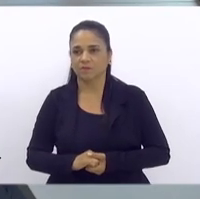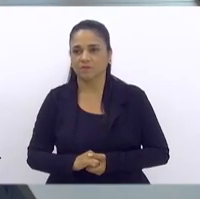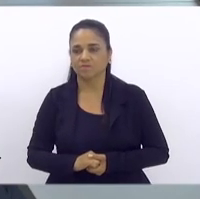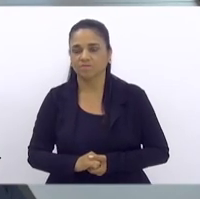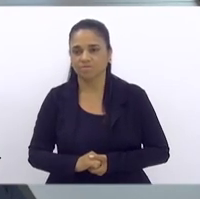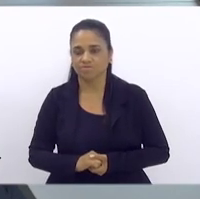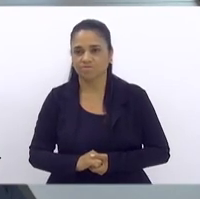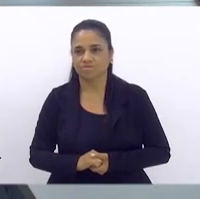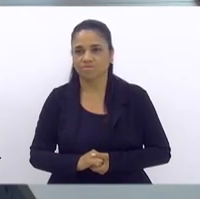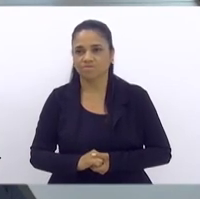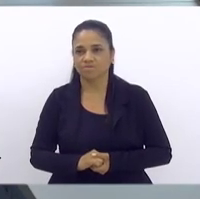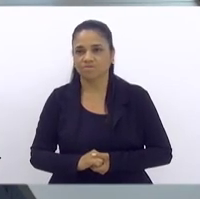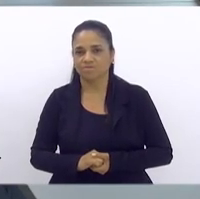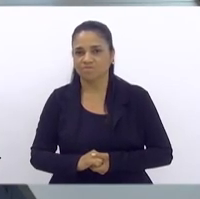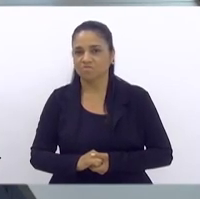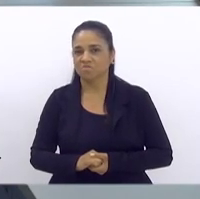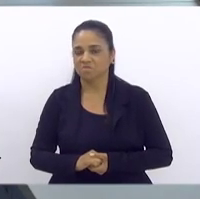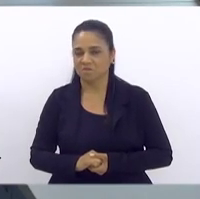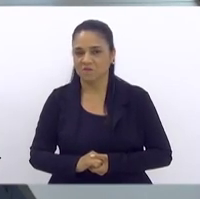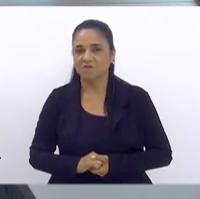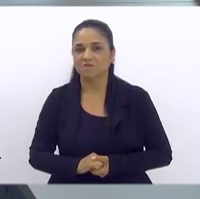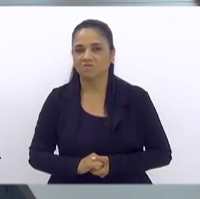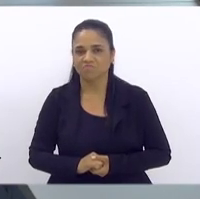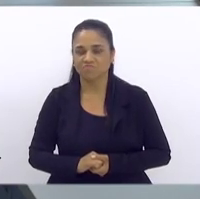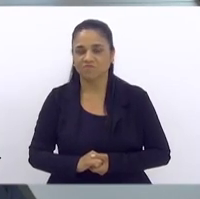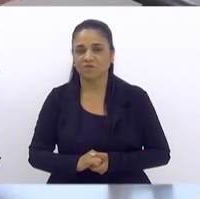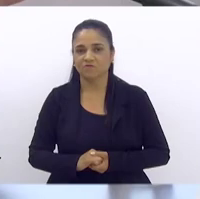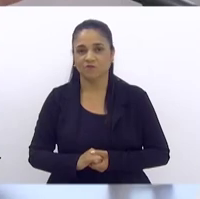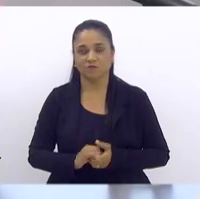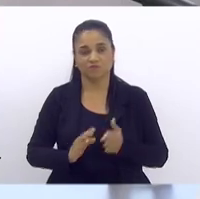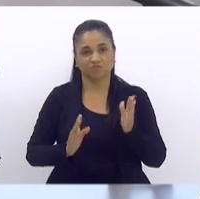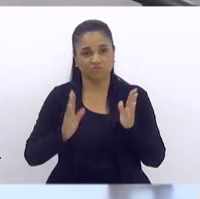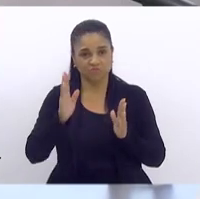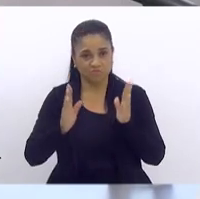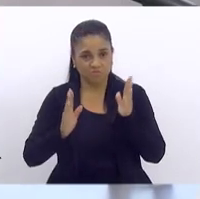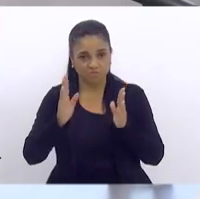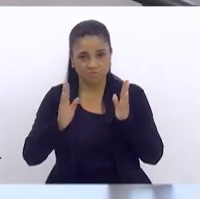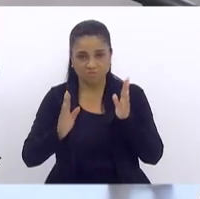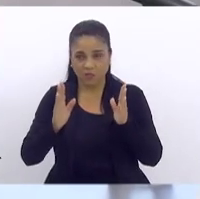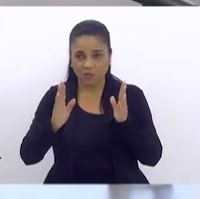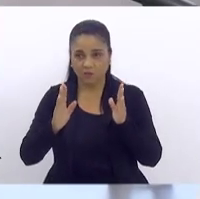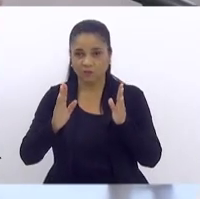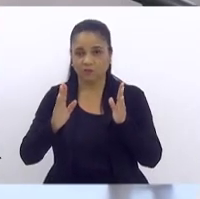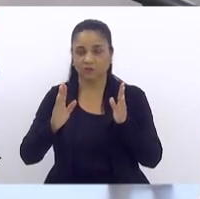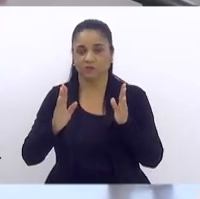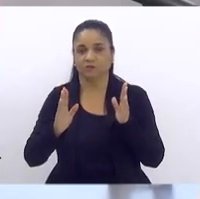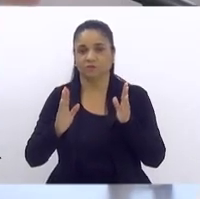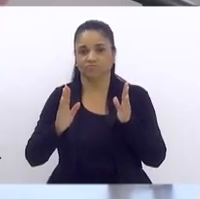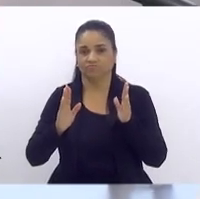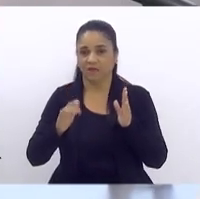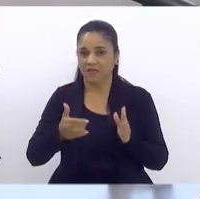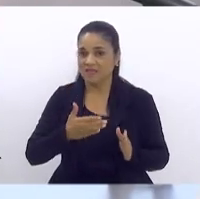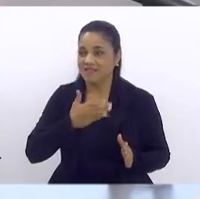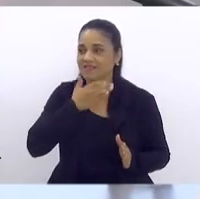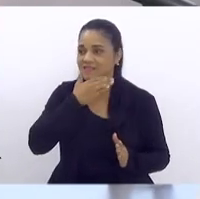pegou o ápice, né, das radicalizações. Né? Eu estava querendo ver o que é a morte.